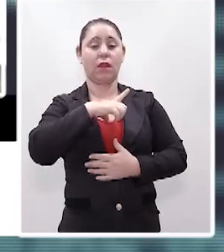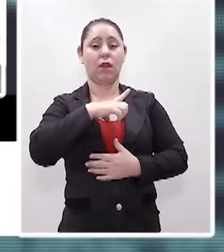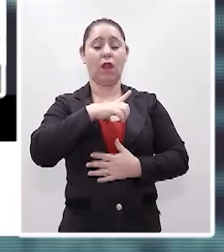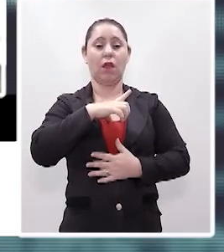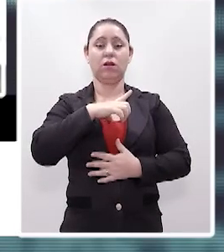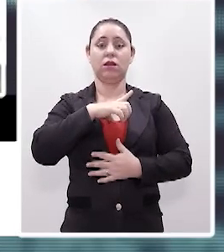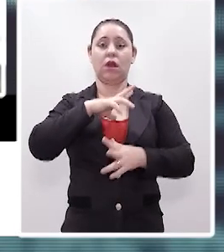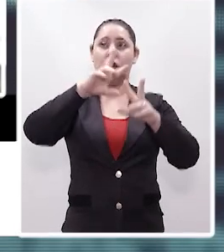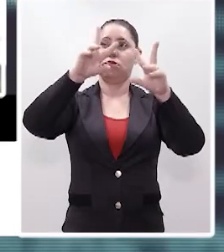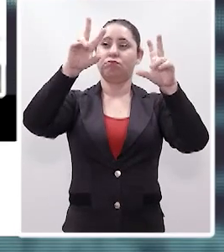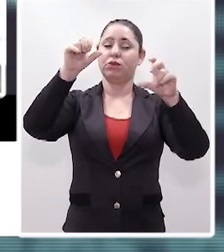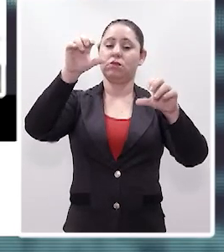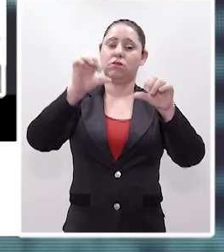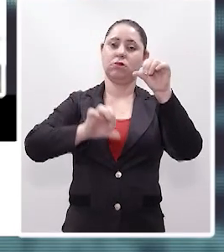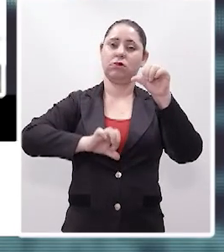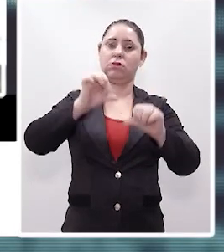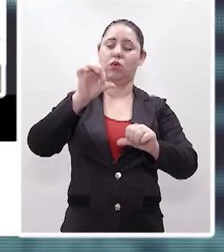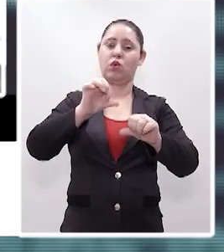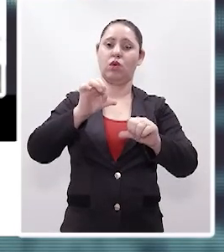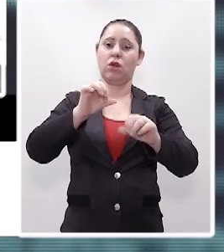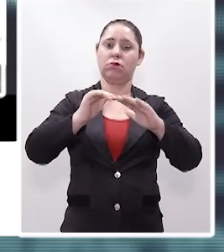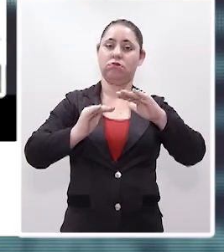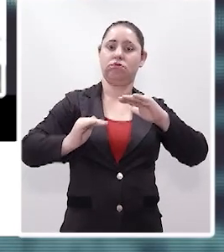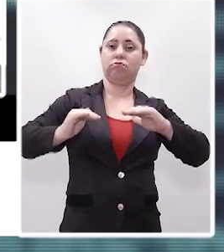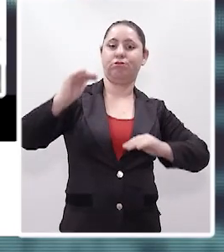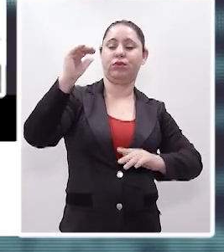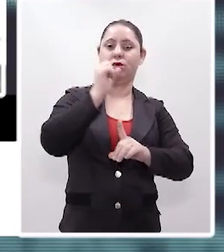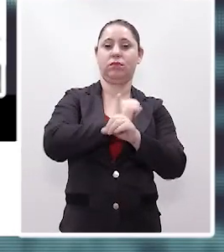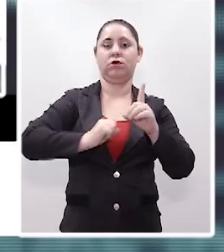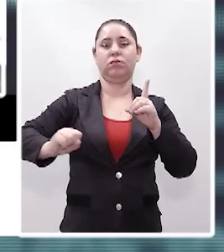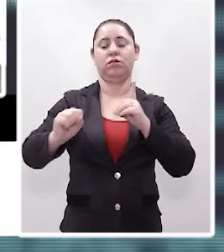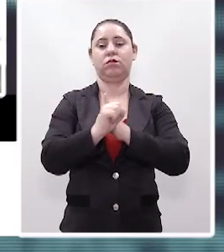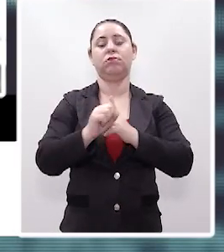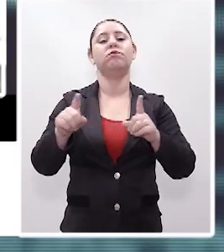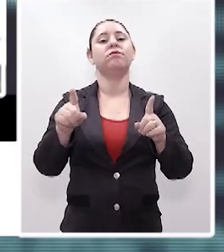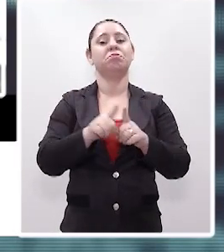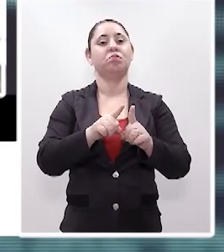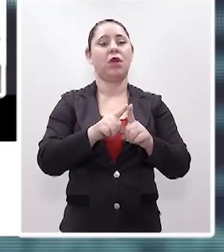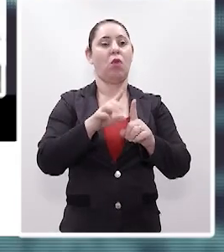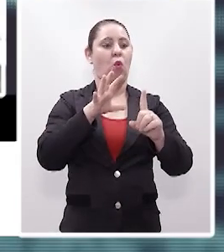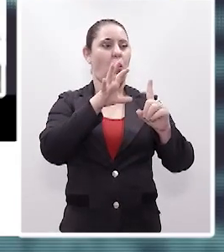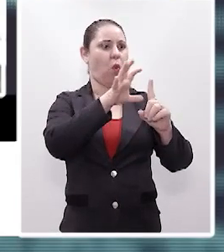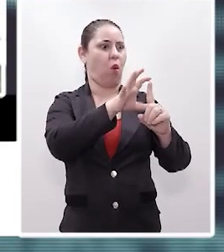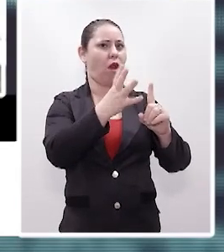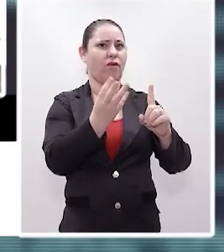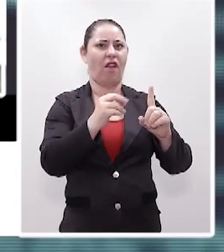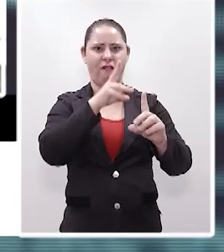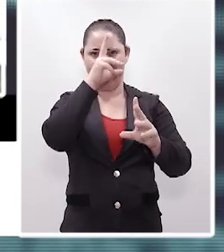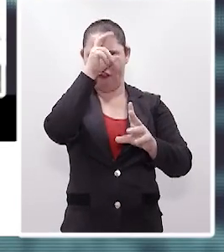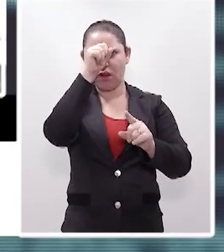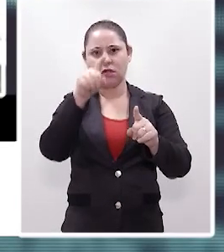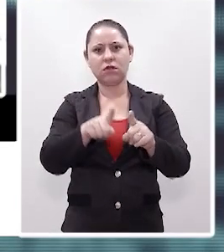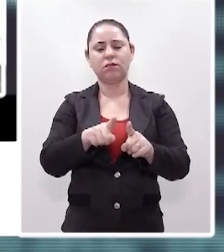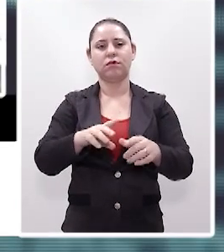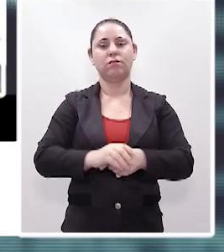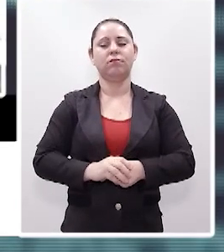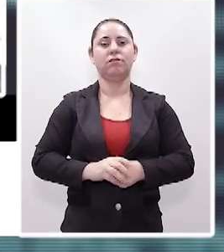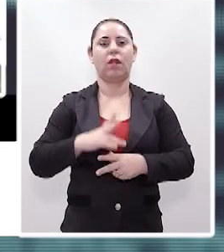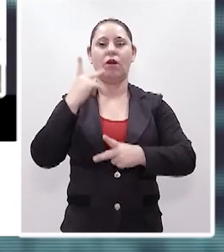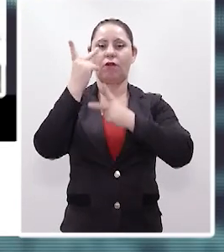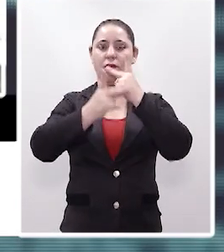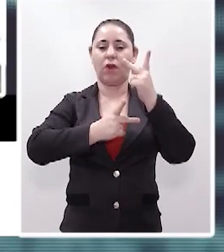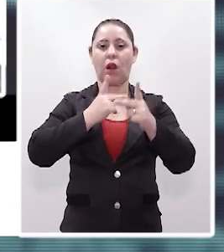gente ponderou várias questões, né? Essa desigualdade social, que é muito evidente, a gente falou também